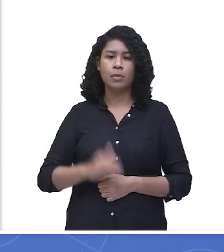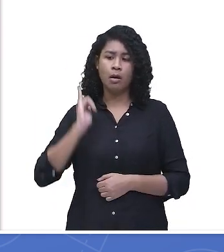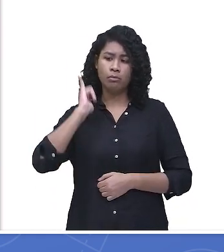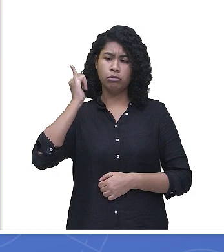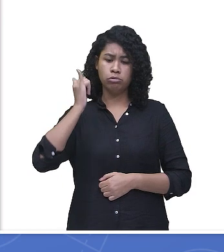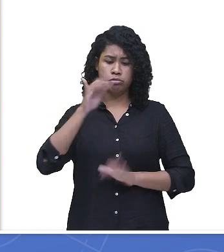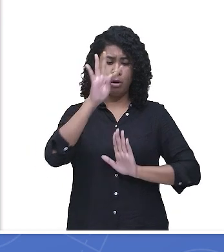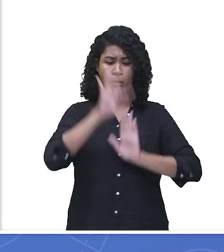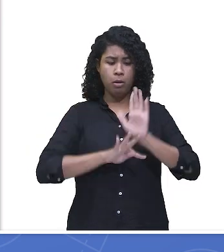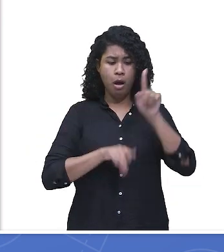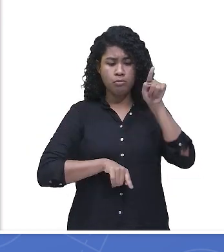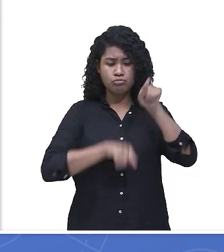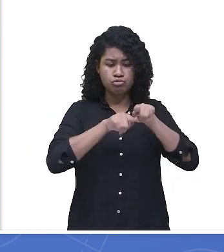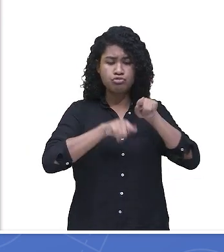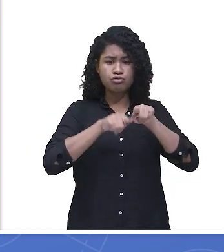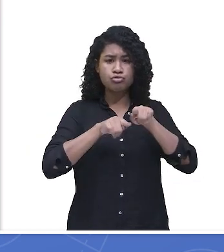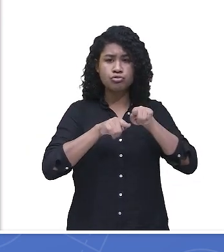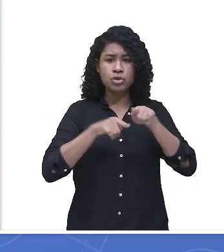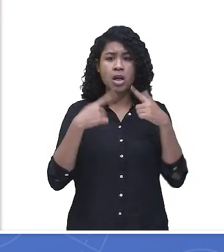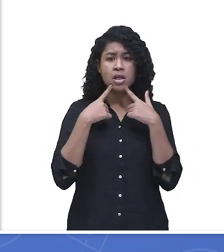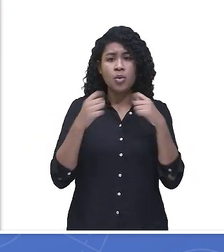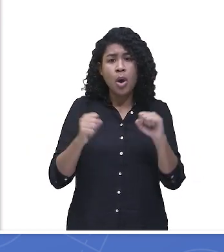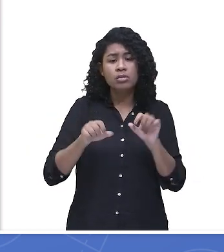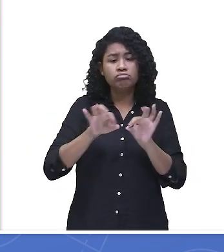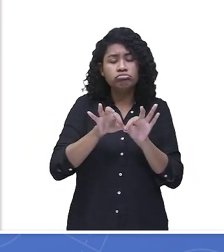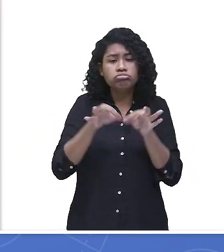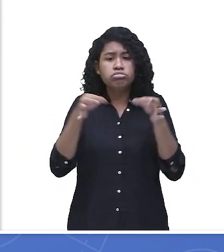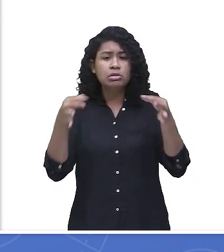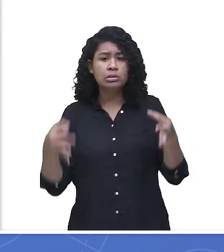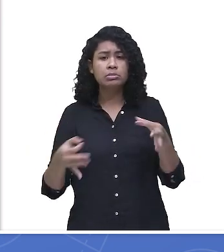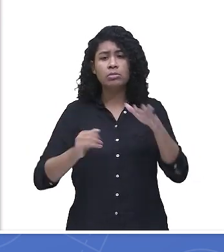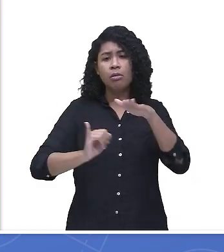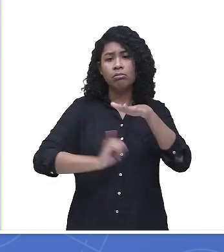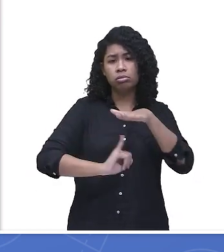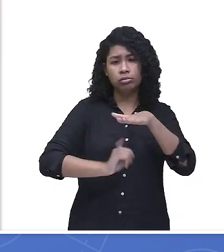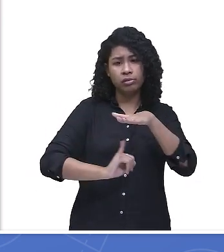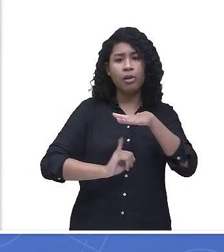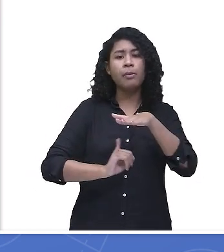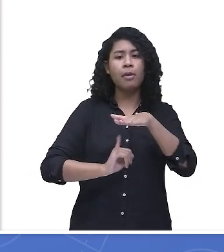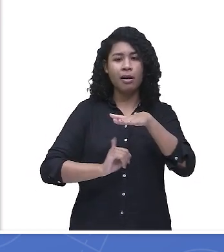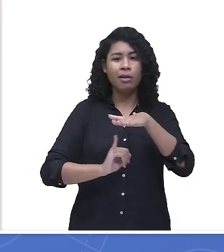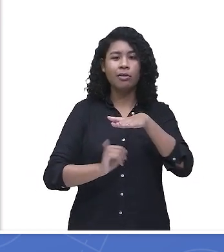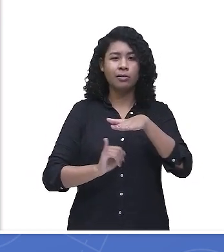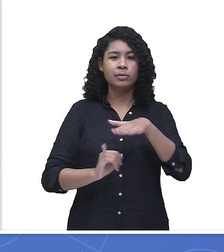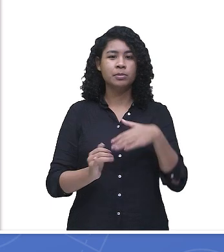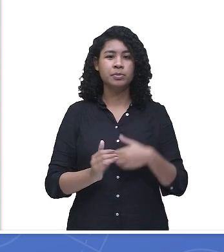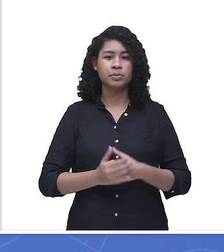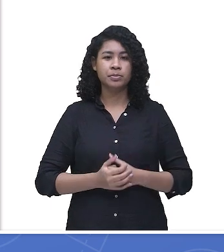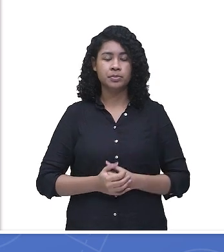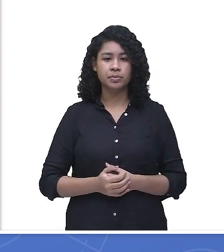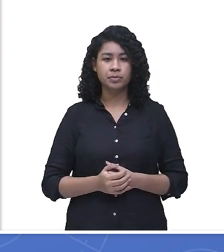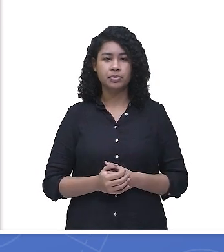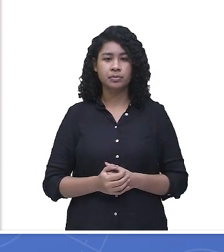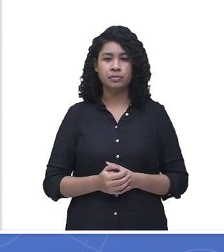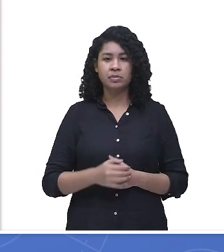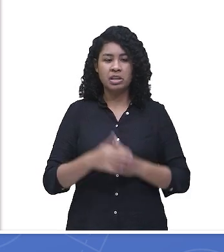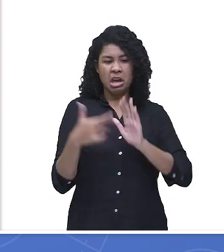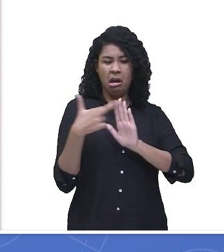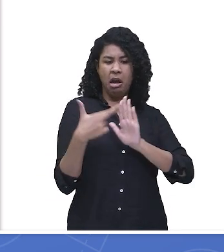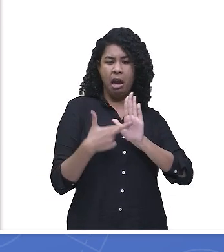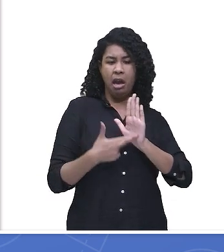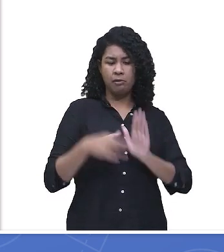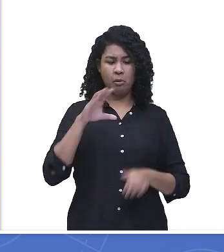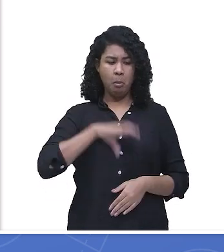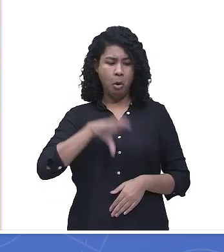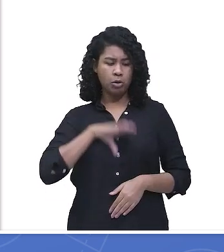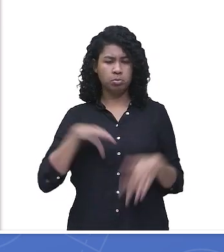simples e coloquial, ou seja, aquela linguagem mais informal, que muitas vezes não vai estar ligada a normas, né? Não vai se